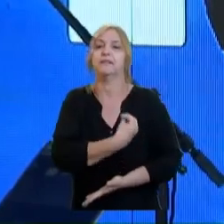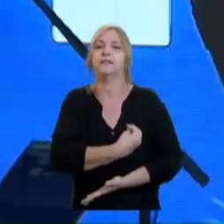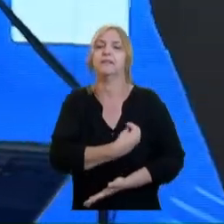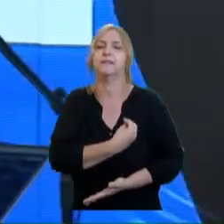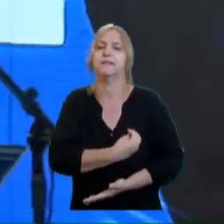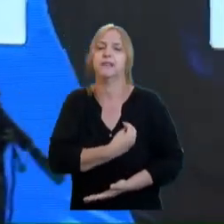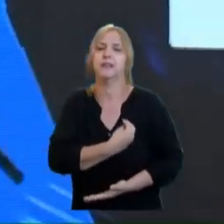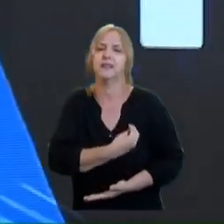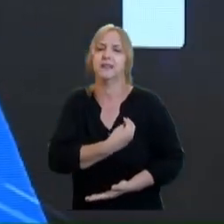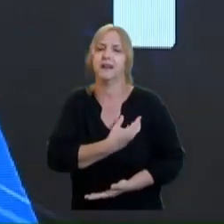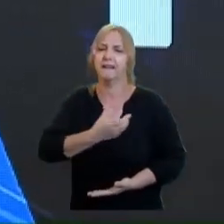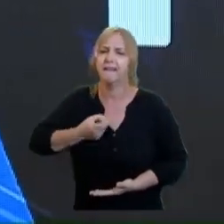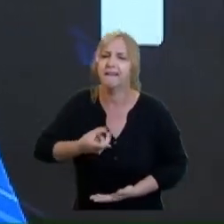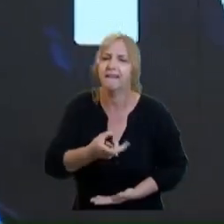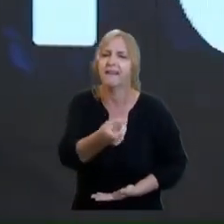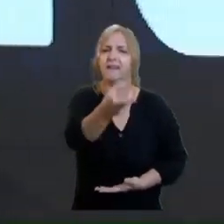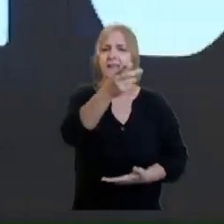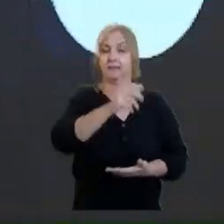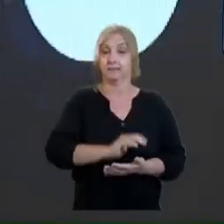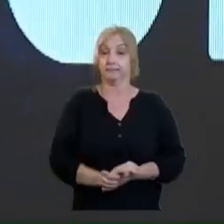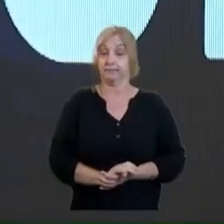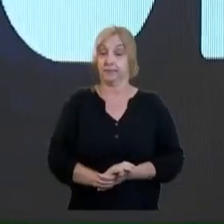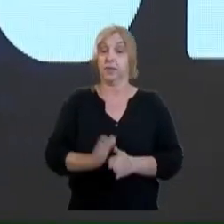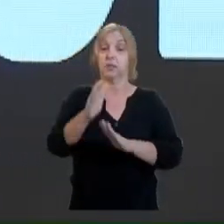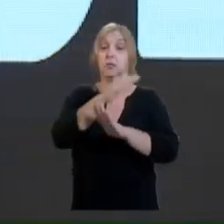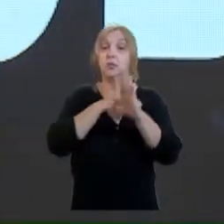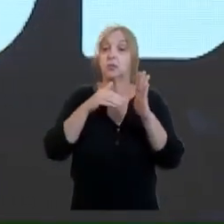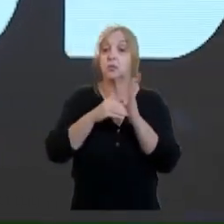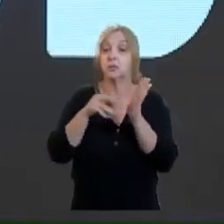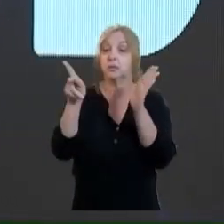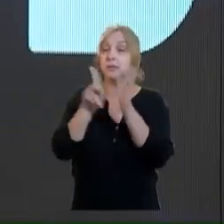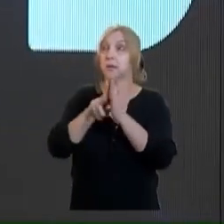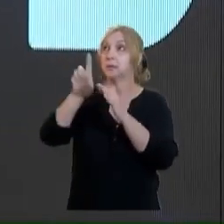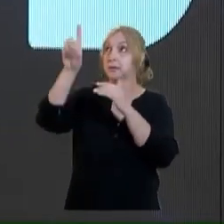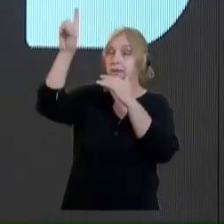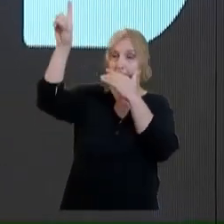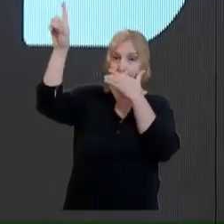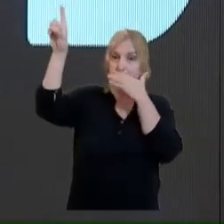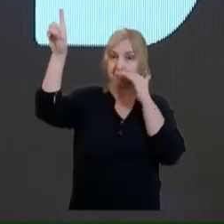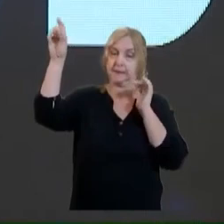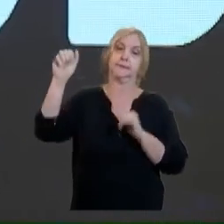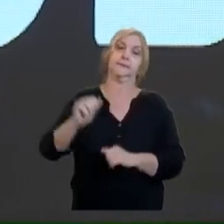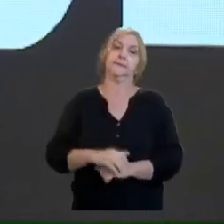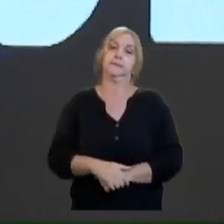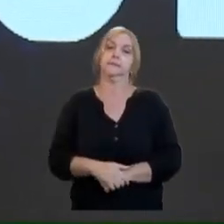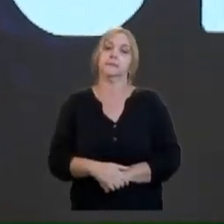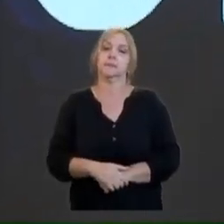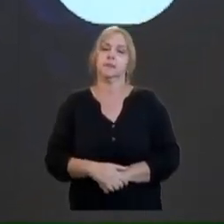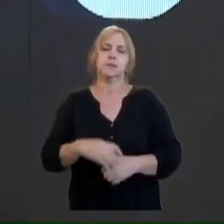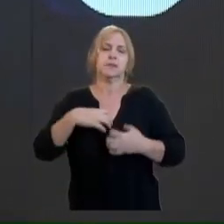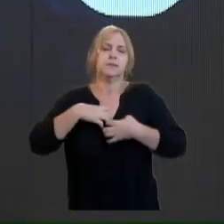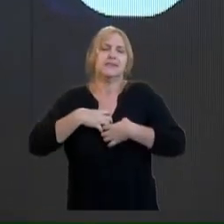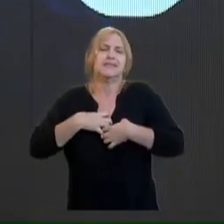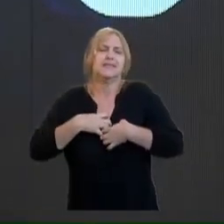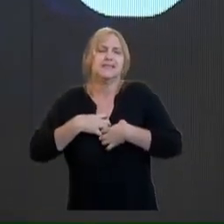com abundância. Tudo provém de Deus. Isso tem que encher o seu coração. Tem